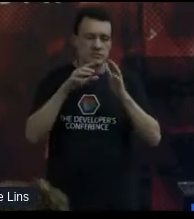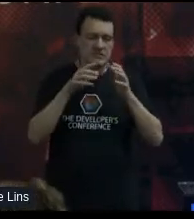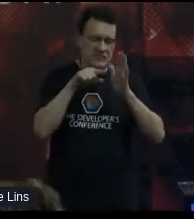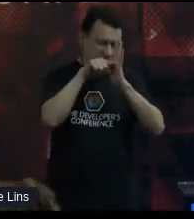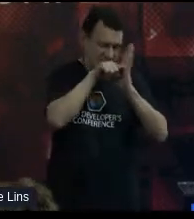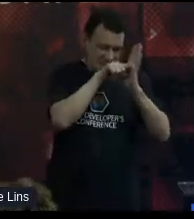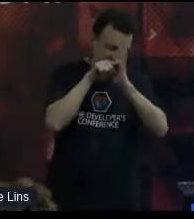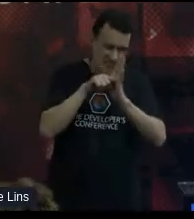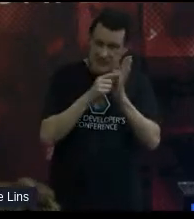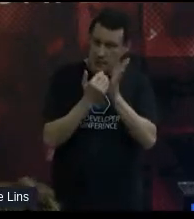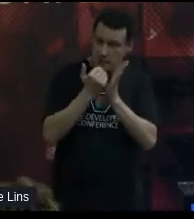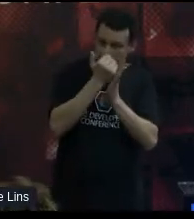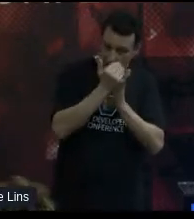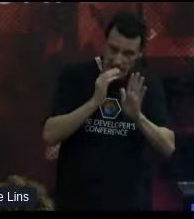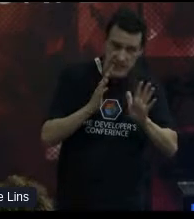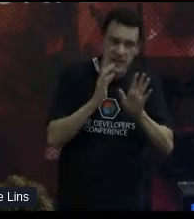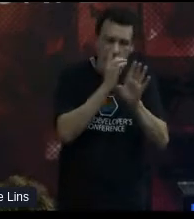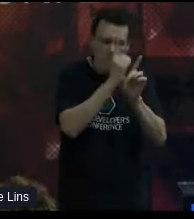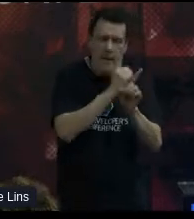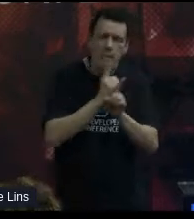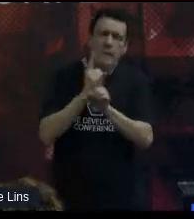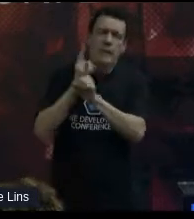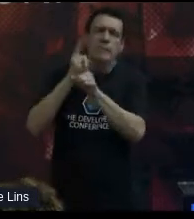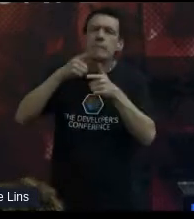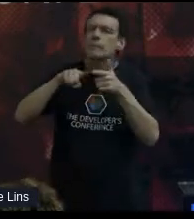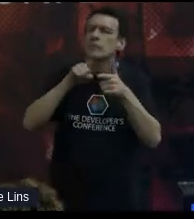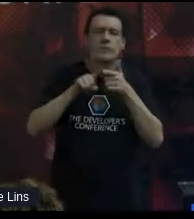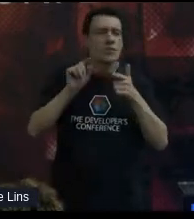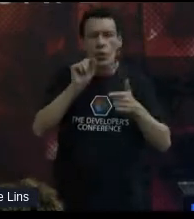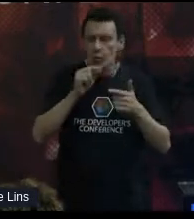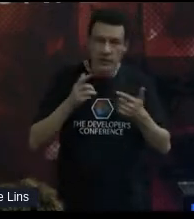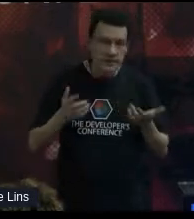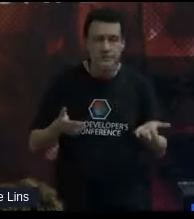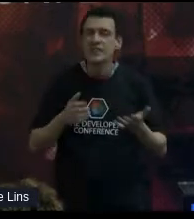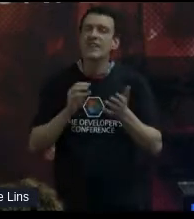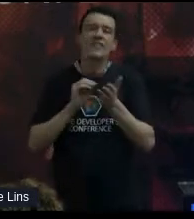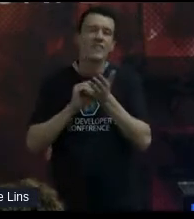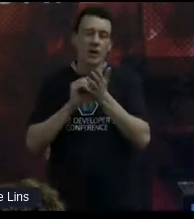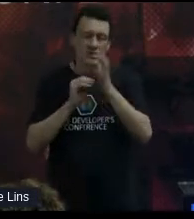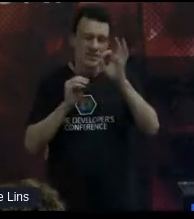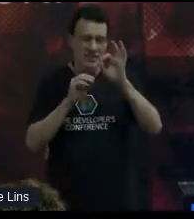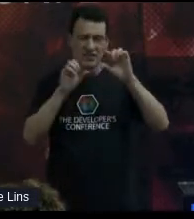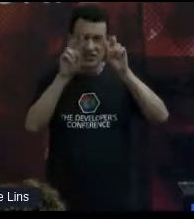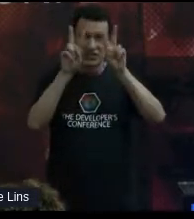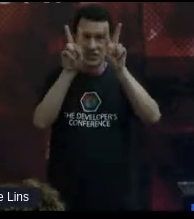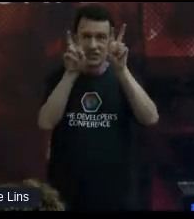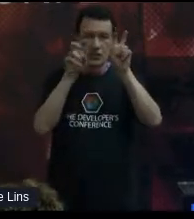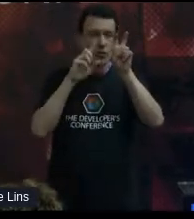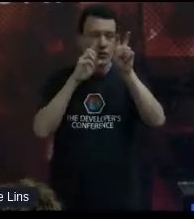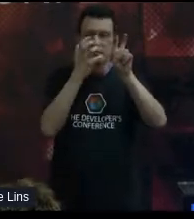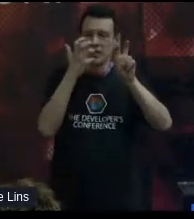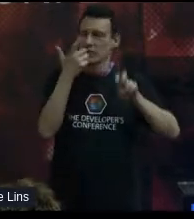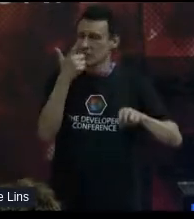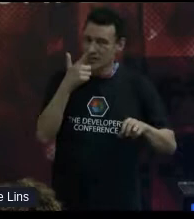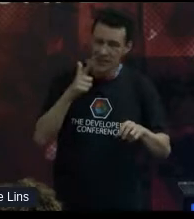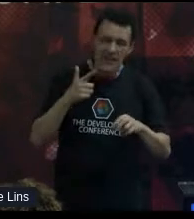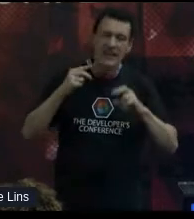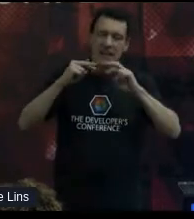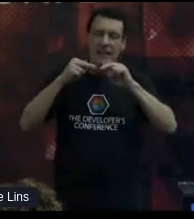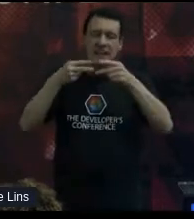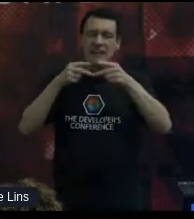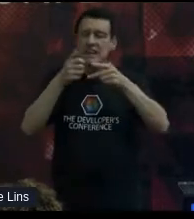os problemas mais comuns? Títulos sem marcação semântica, links sem a descrição adequada, botões